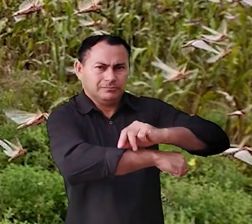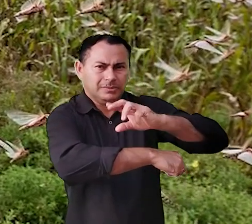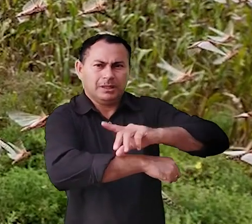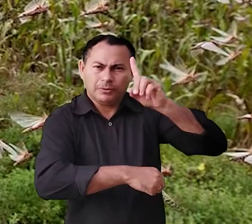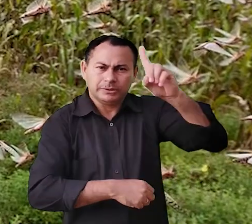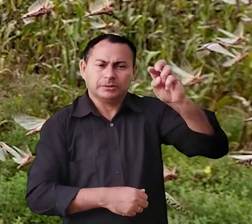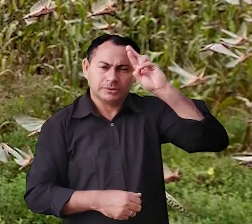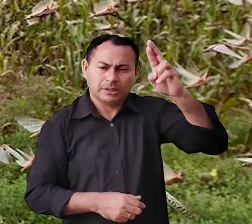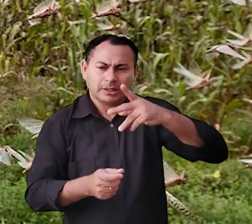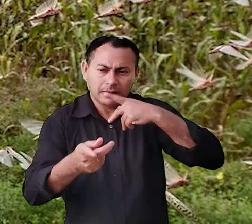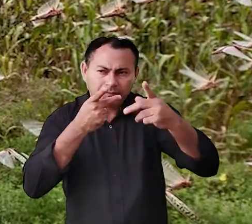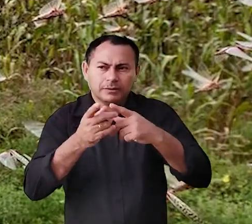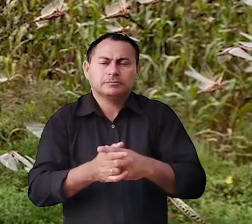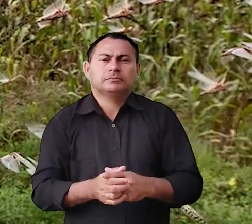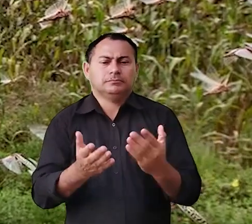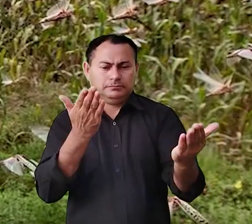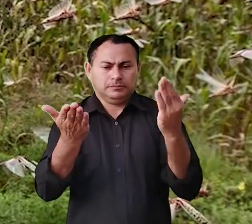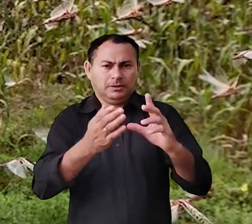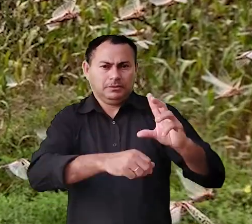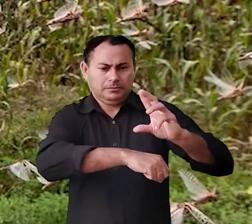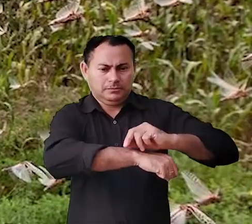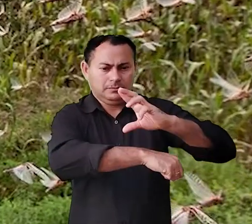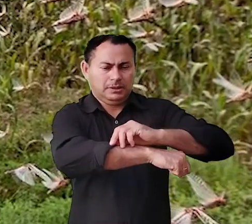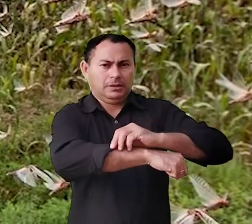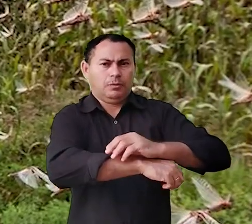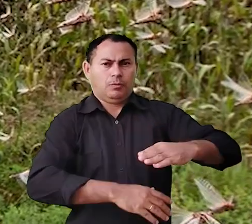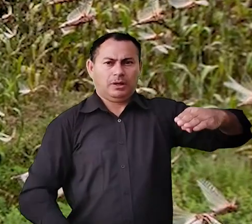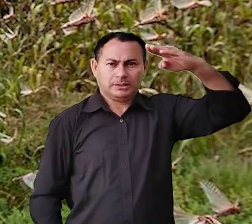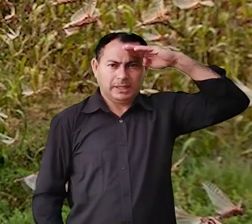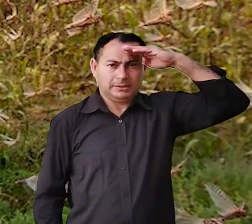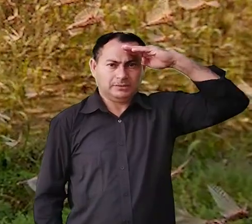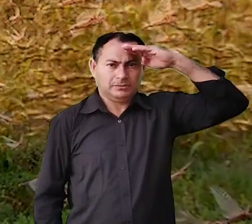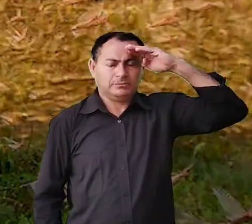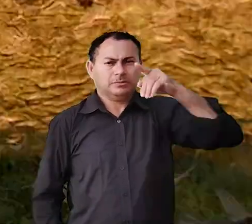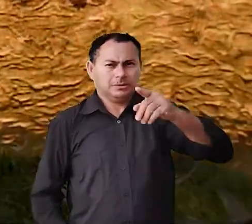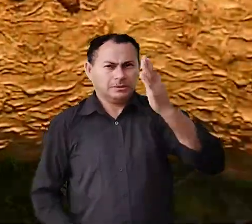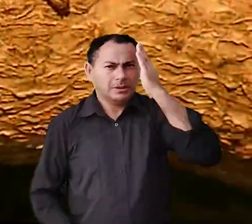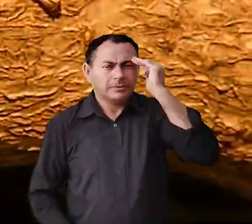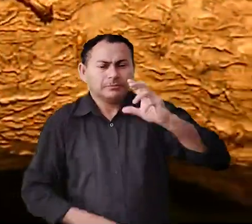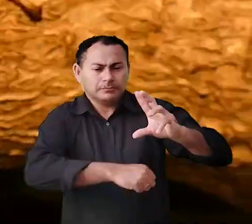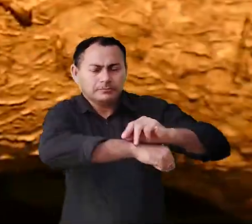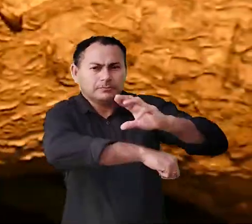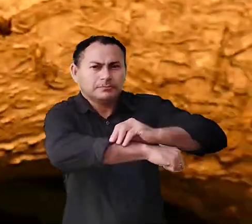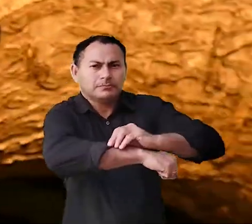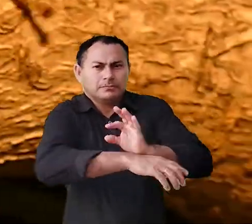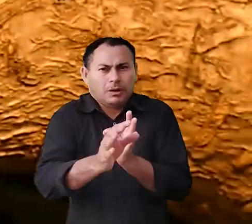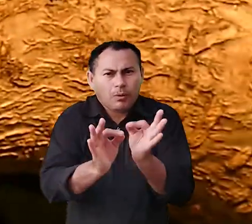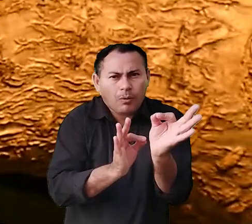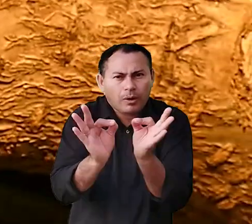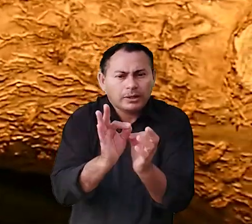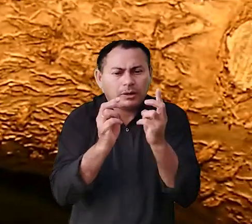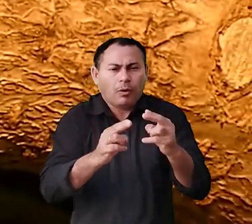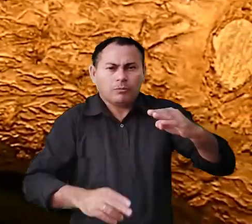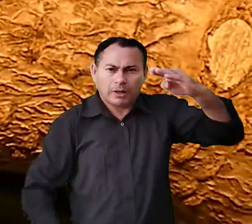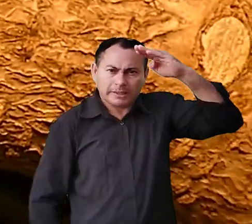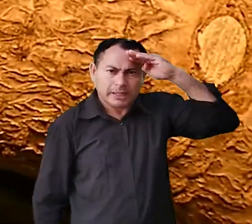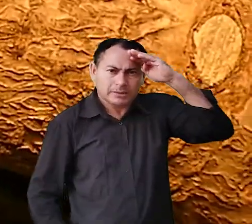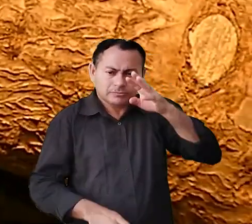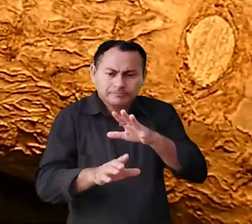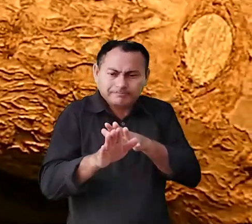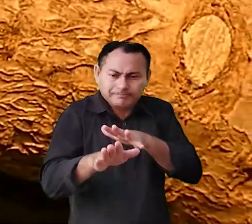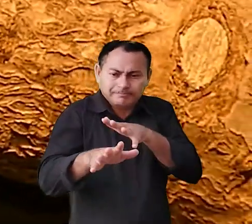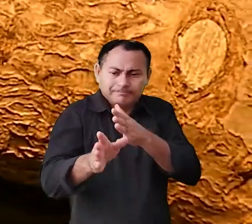dos gafanhotos é o dia do Senhor. Ele compara os gafanhotos a um exército. Você sabia que os gafanhotos se organizam como